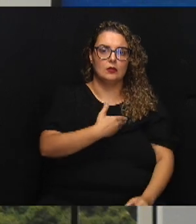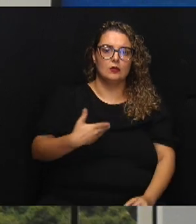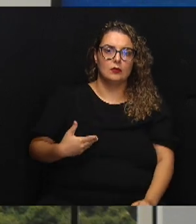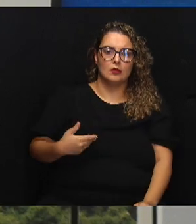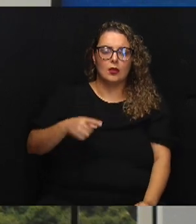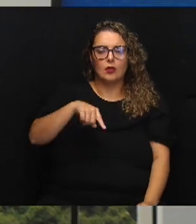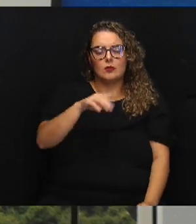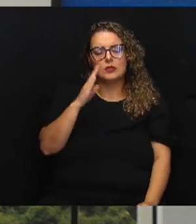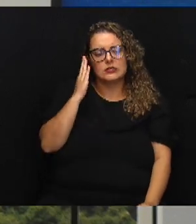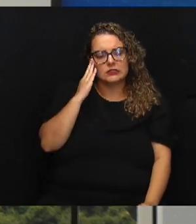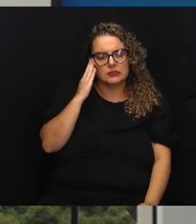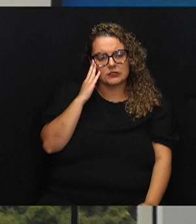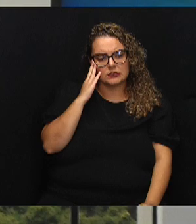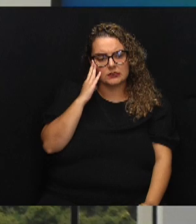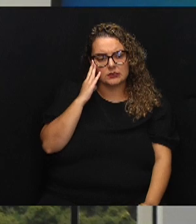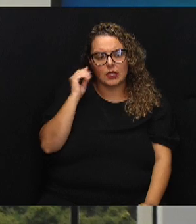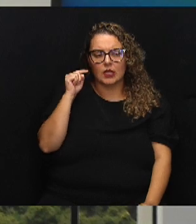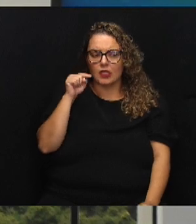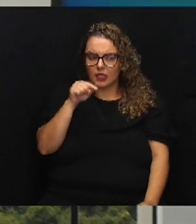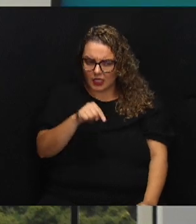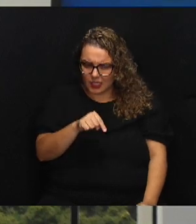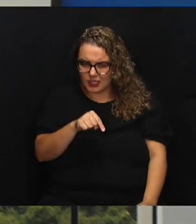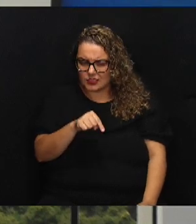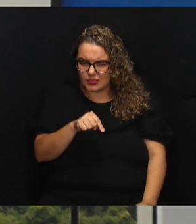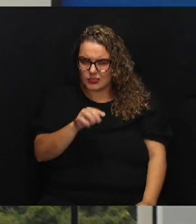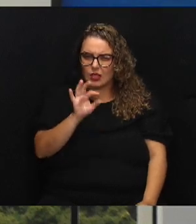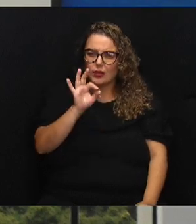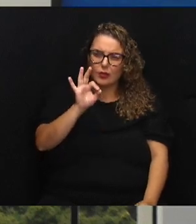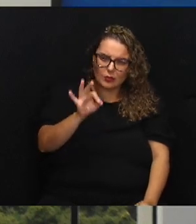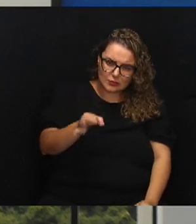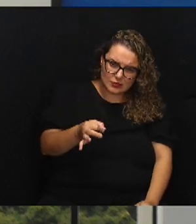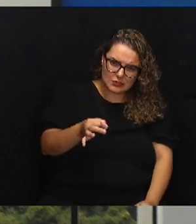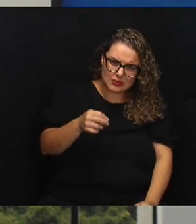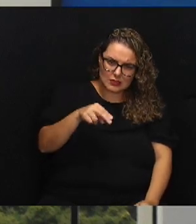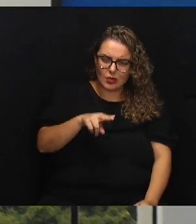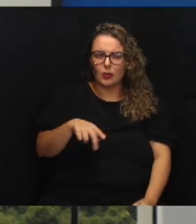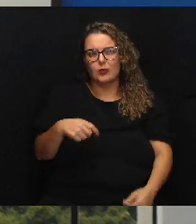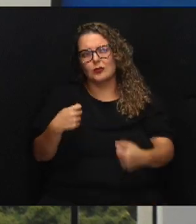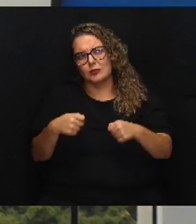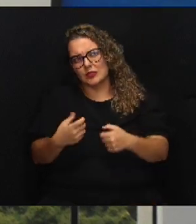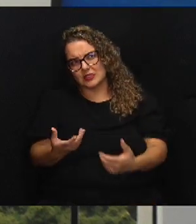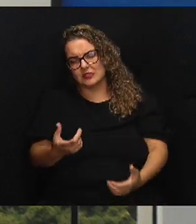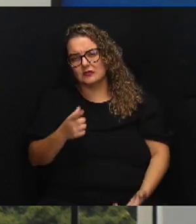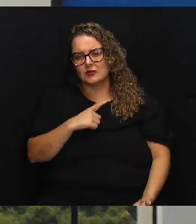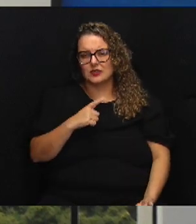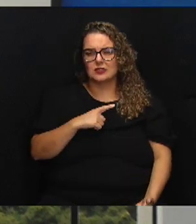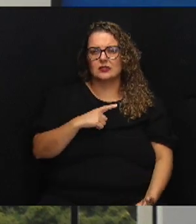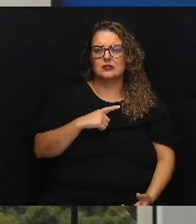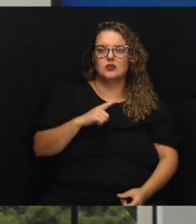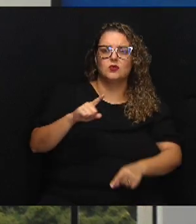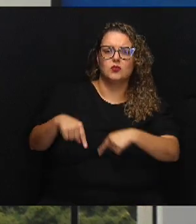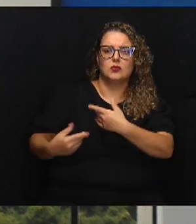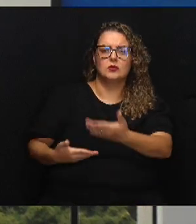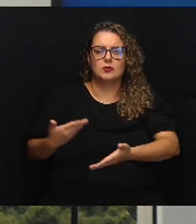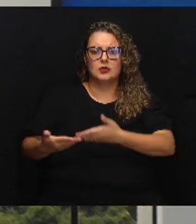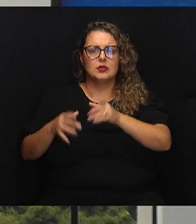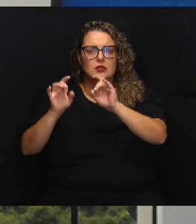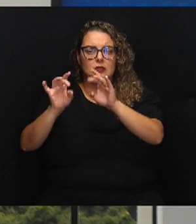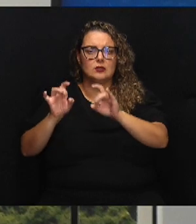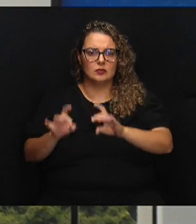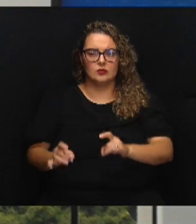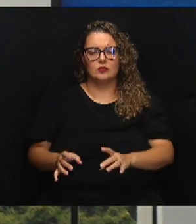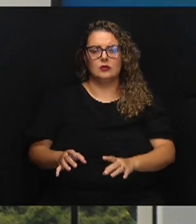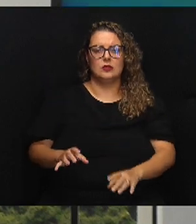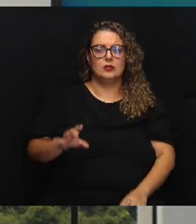Vocês entendem que este é o caminho mais correto mesmo ou que deveria ter um outro serviço